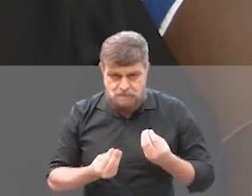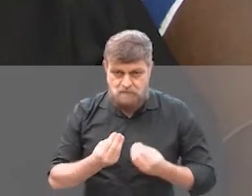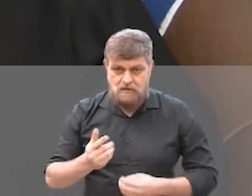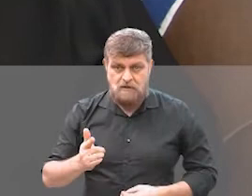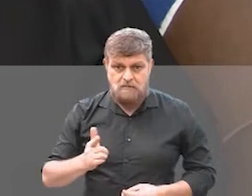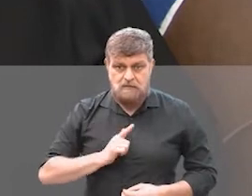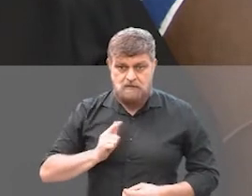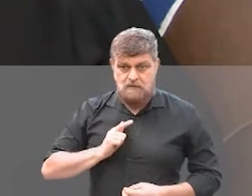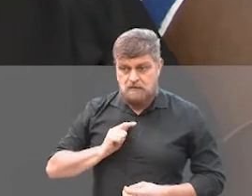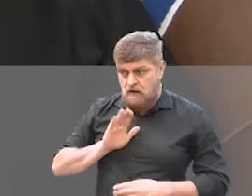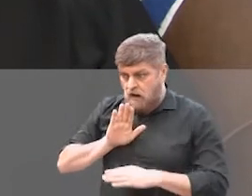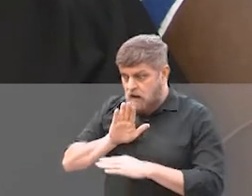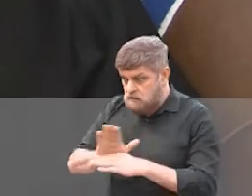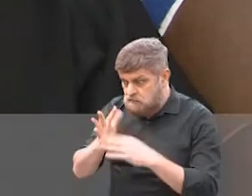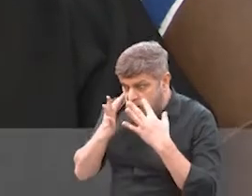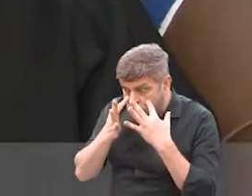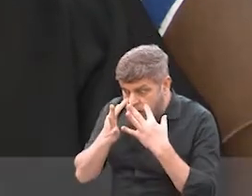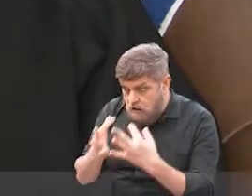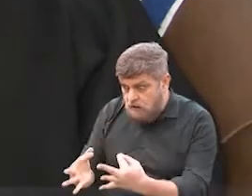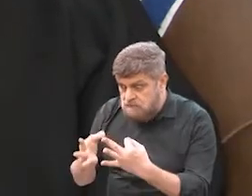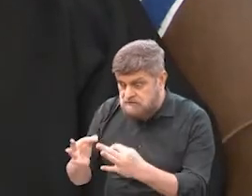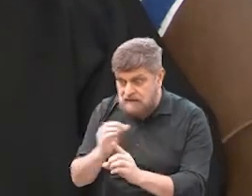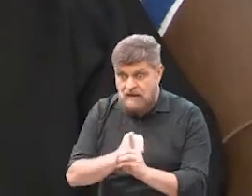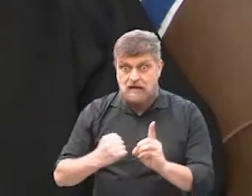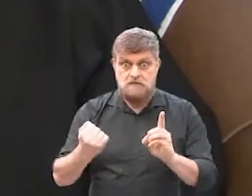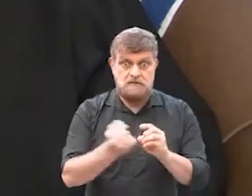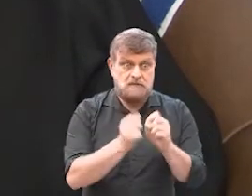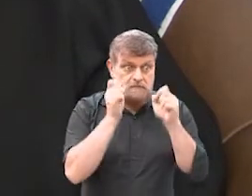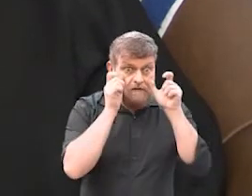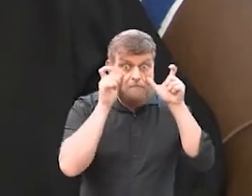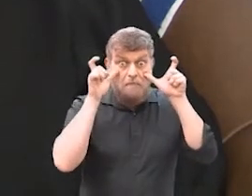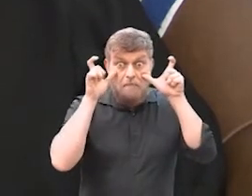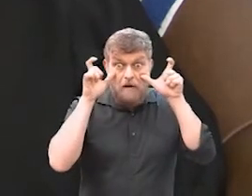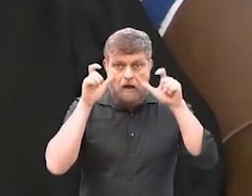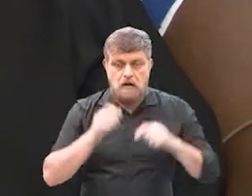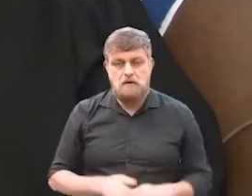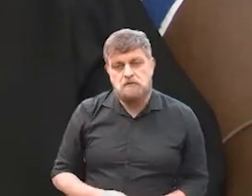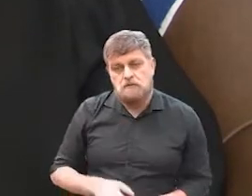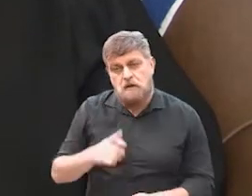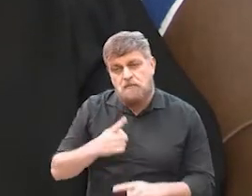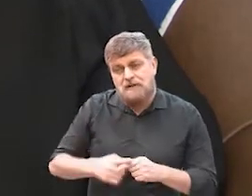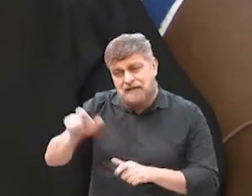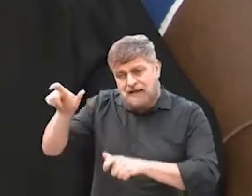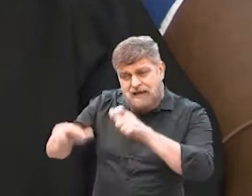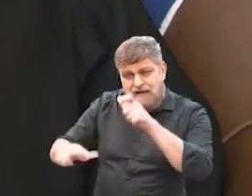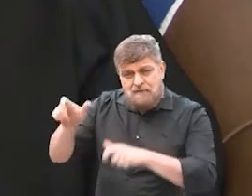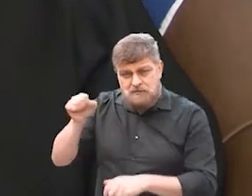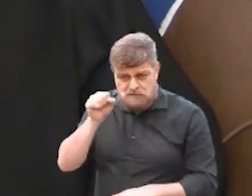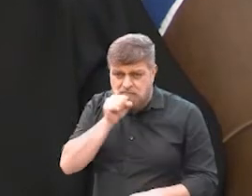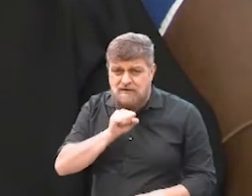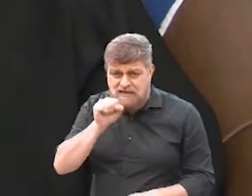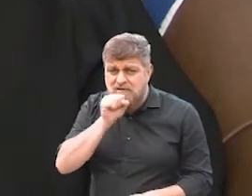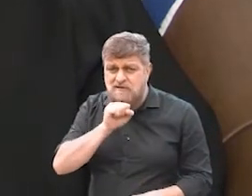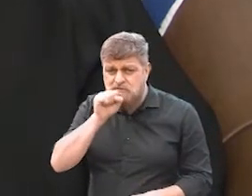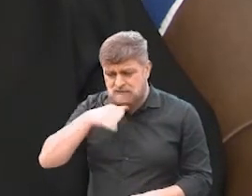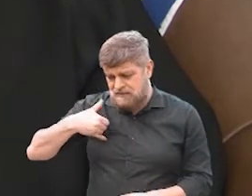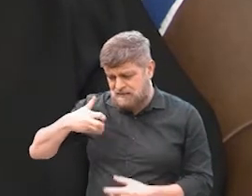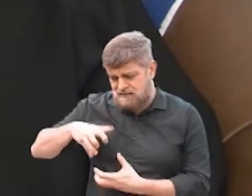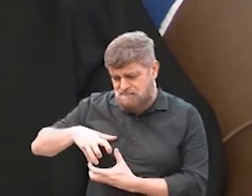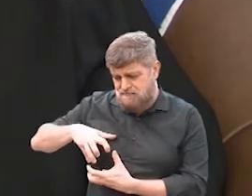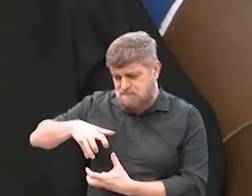dizer, um estado imediato de observação da sociedade, porque o idoso,